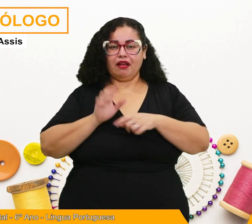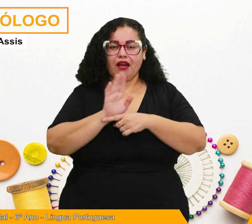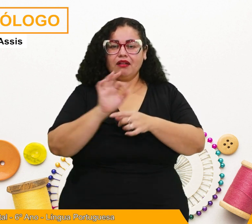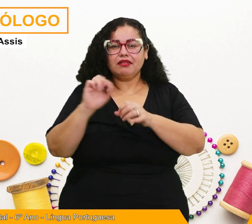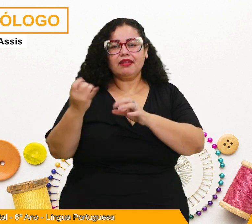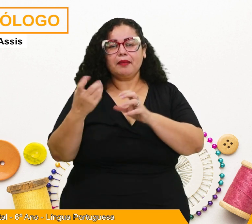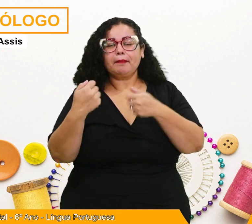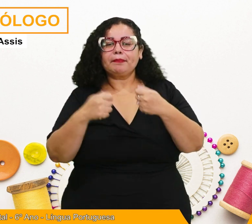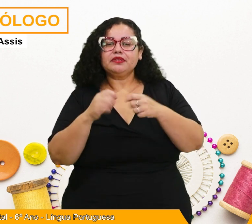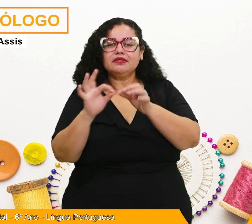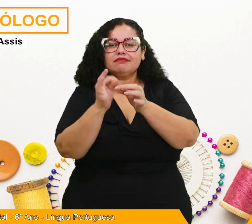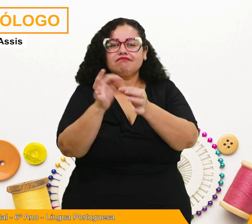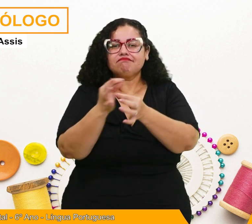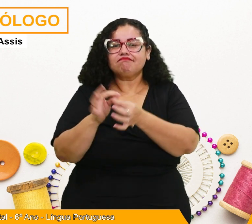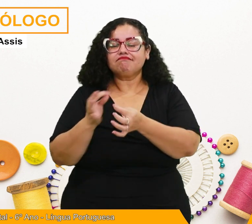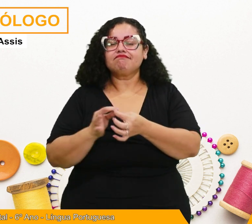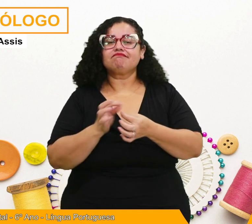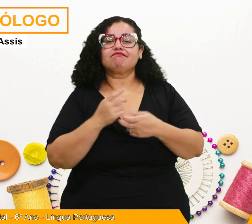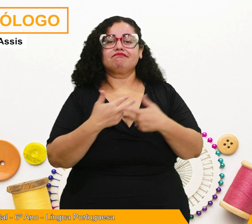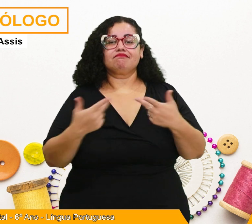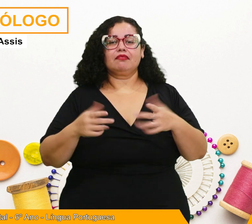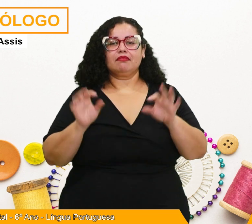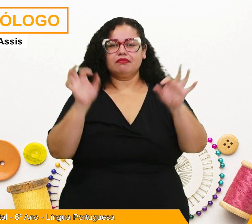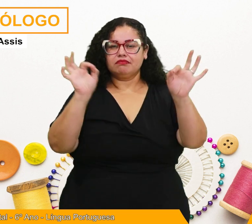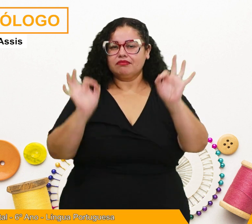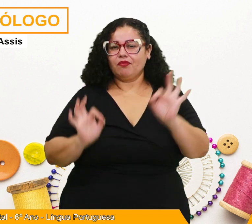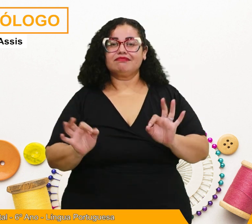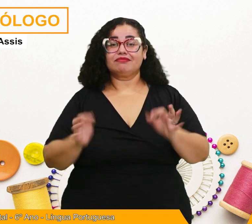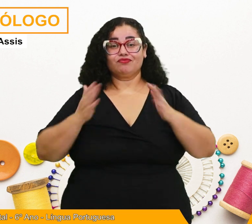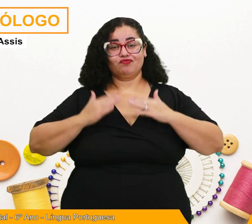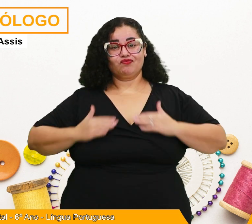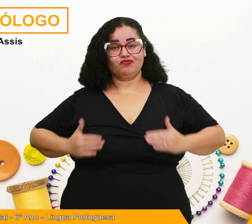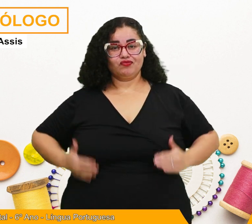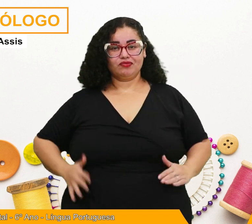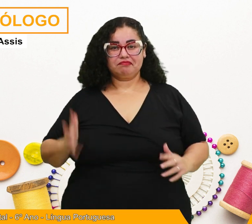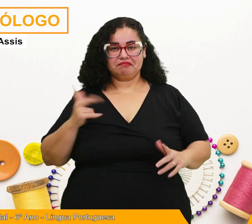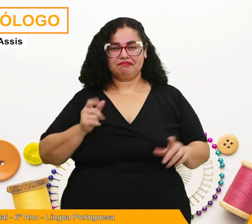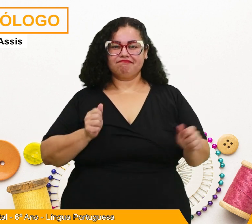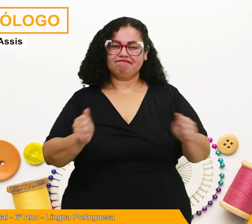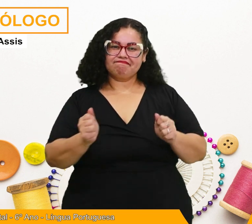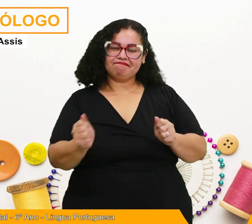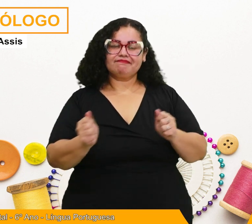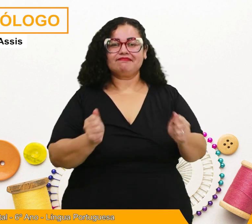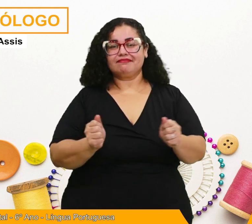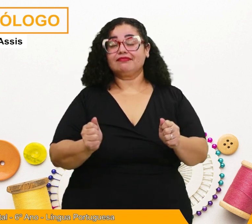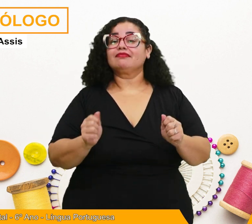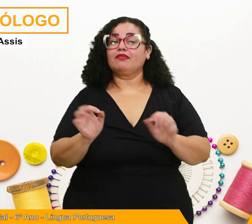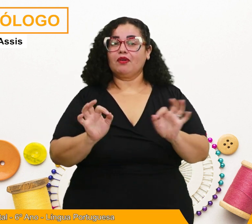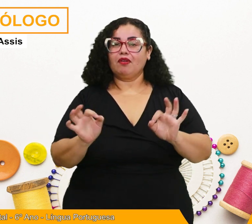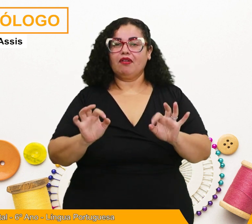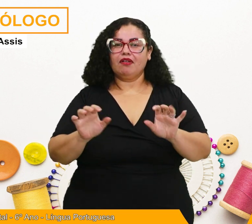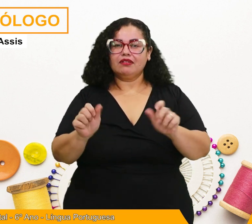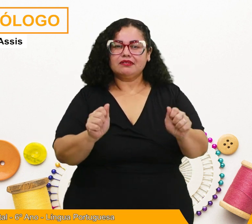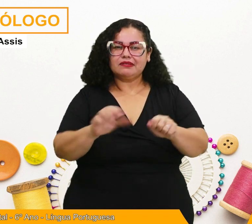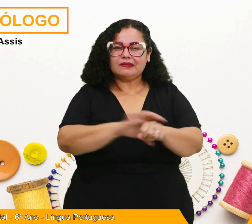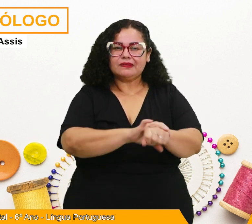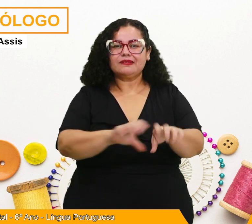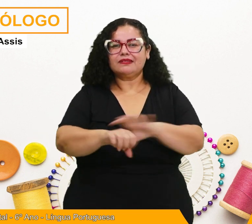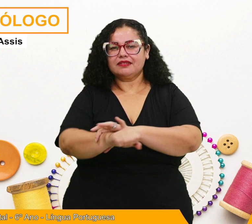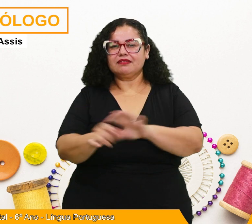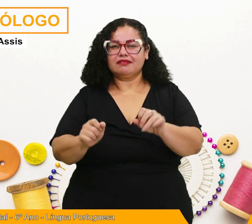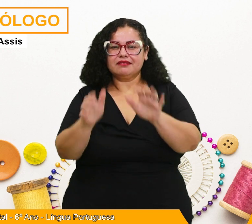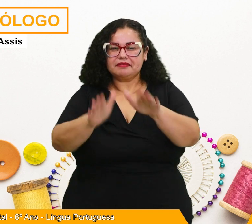algum ponto necessário. E quando compunha o vestido da bela dama e puxava um lado ou outro, arregaçava daqui ou